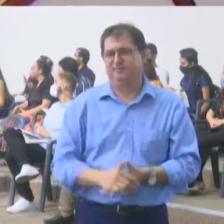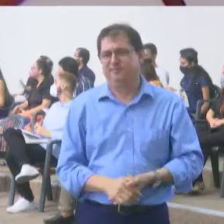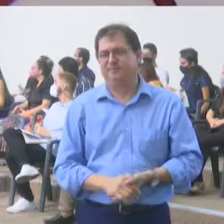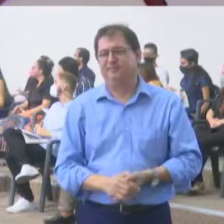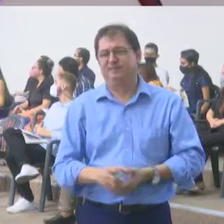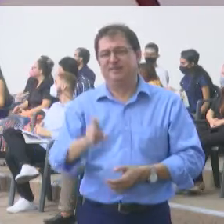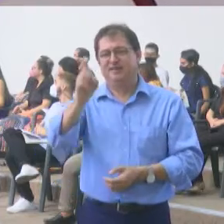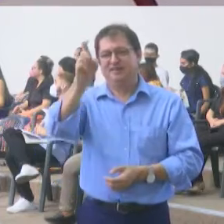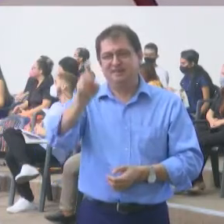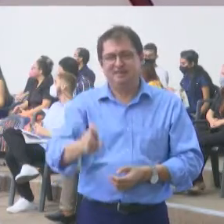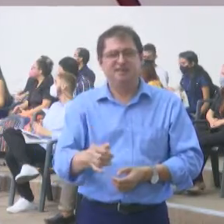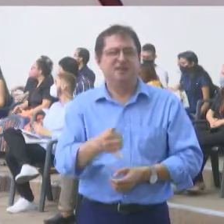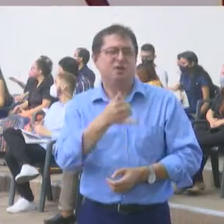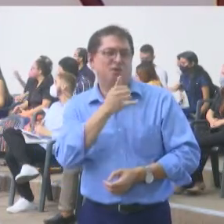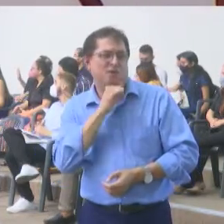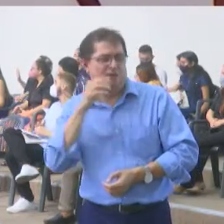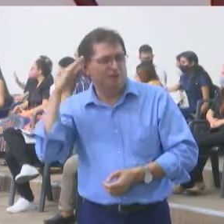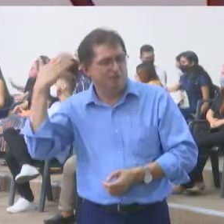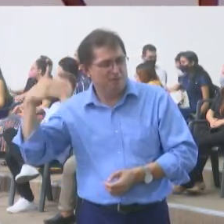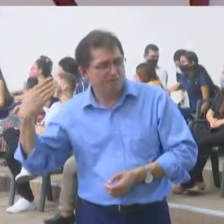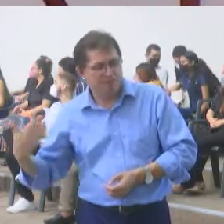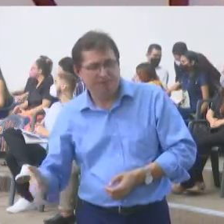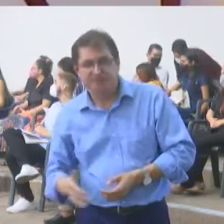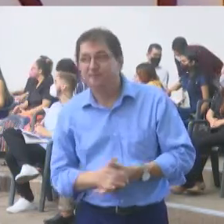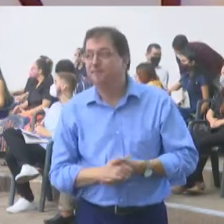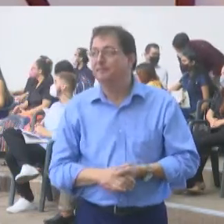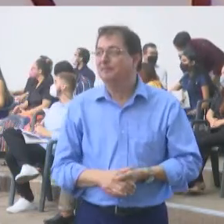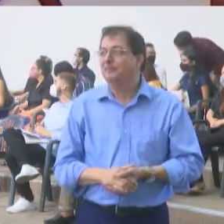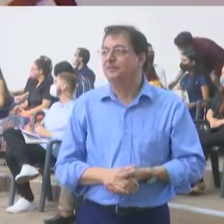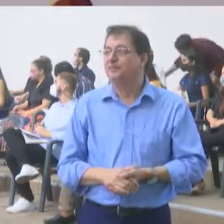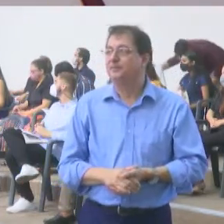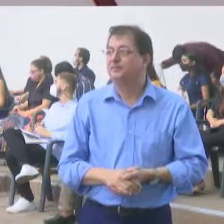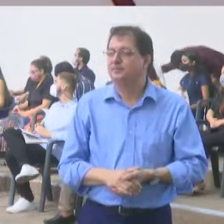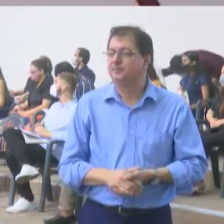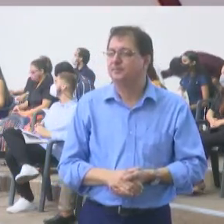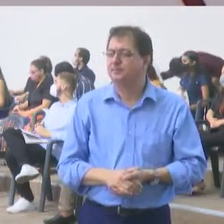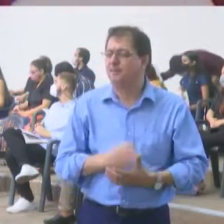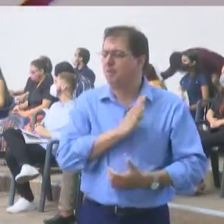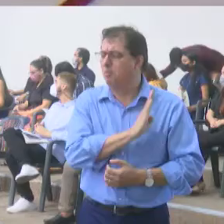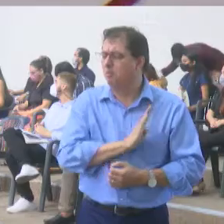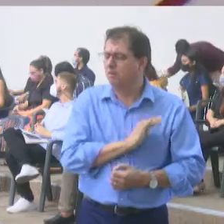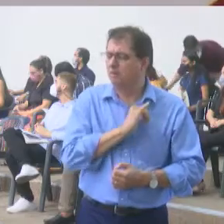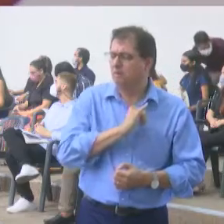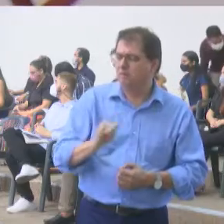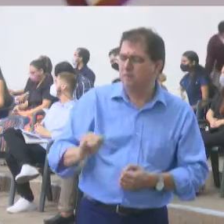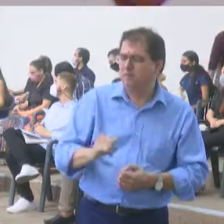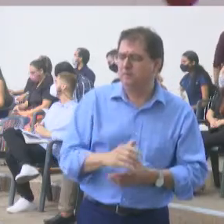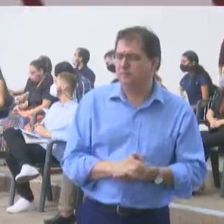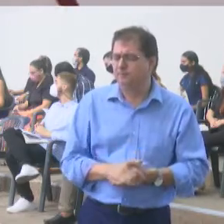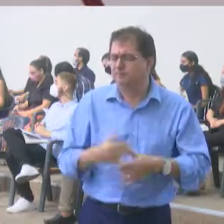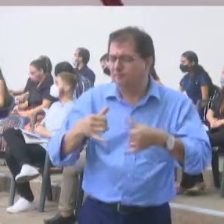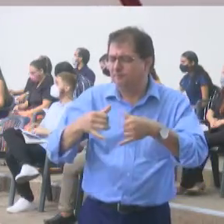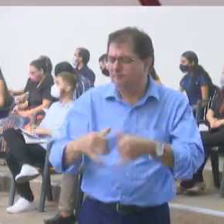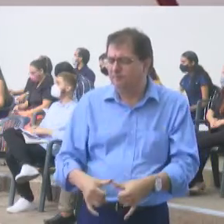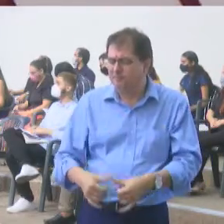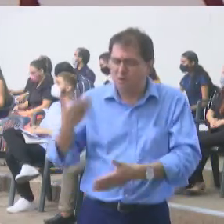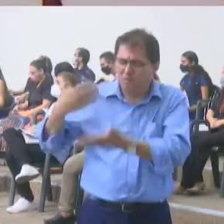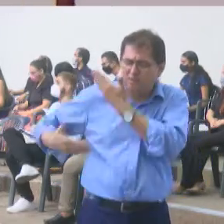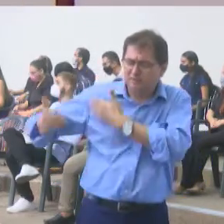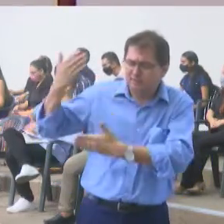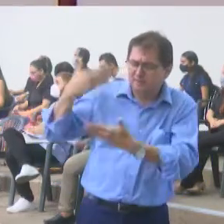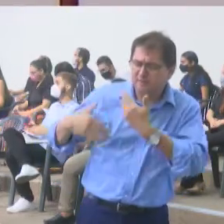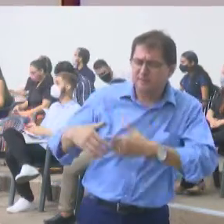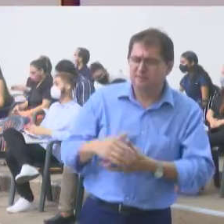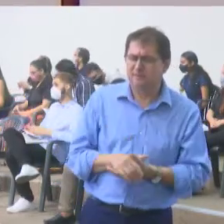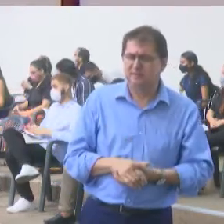honra lindo nós temos aqui nesse texto. Boaz honrando essa história, esse legado todo que ficou para trás. E olha